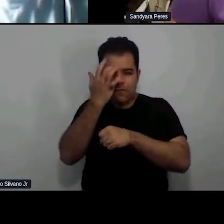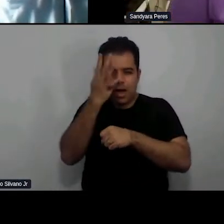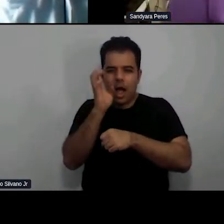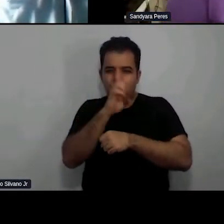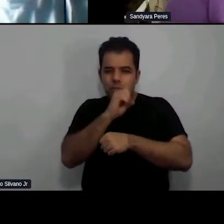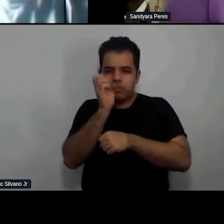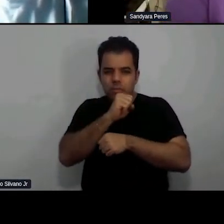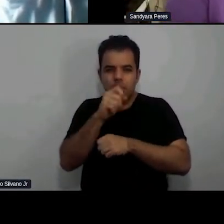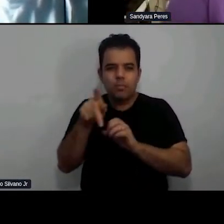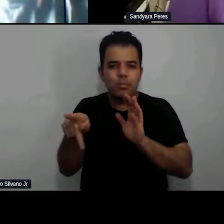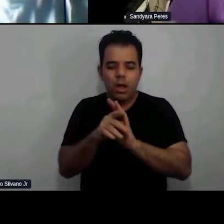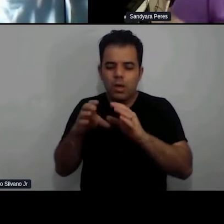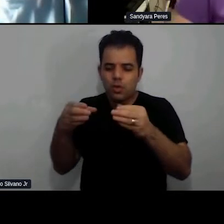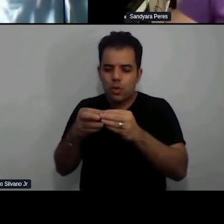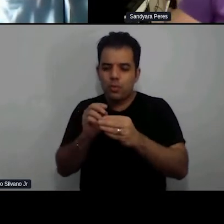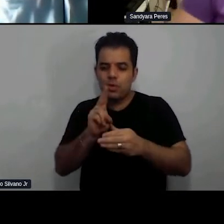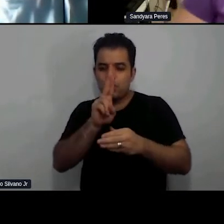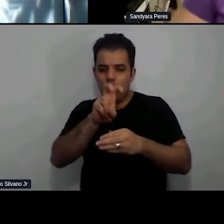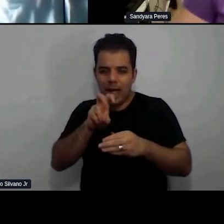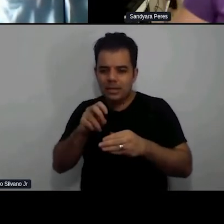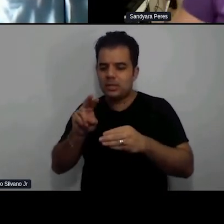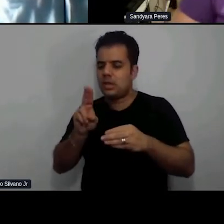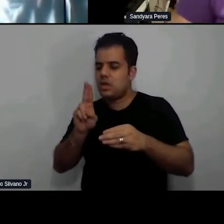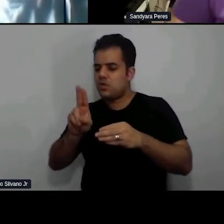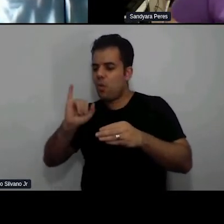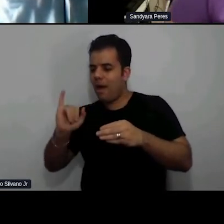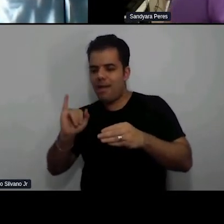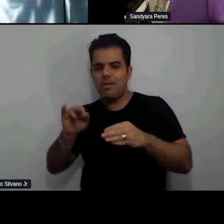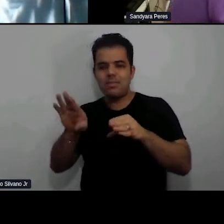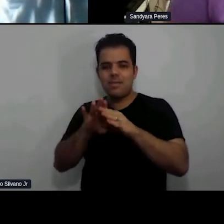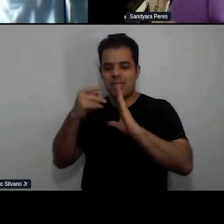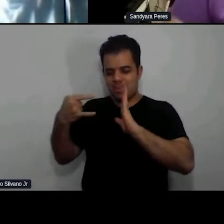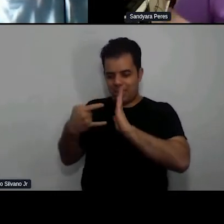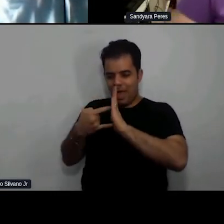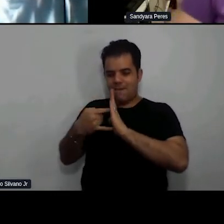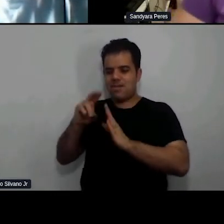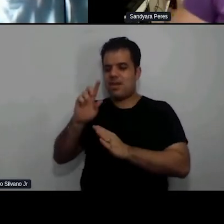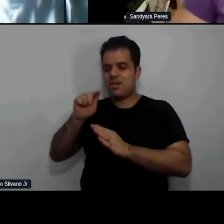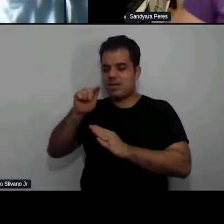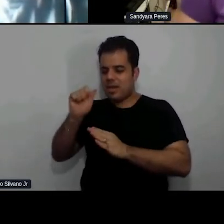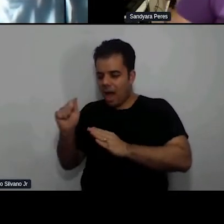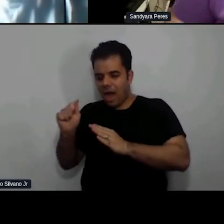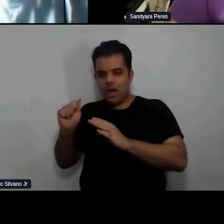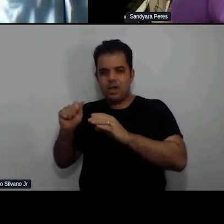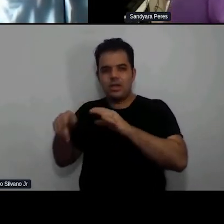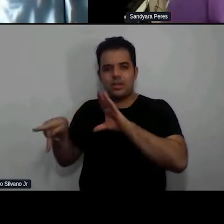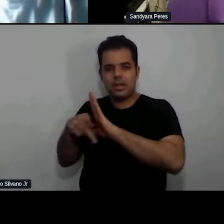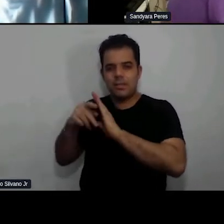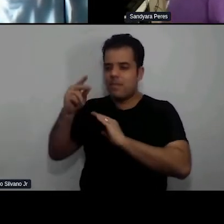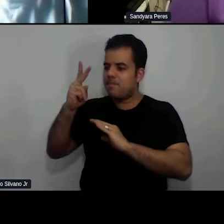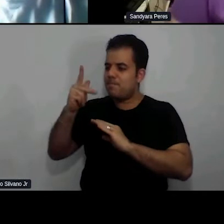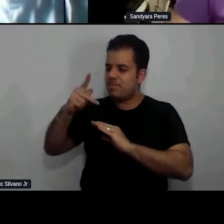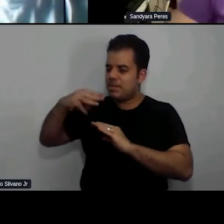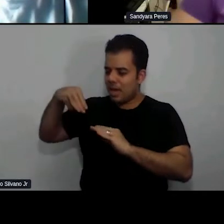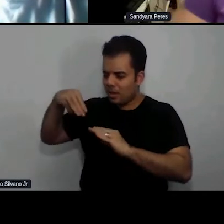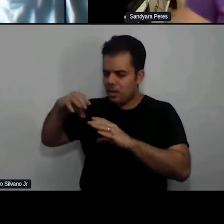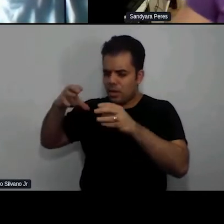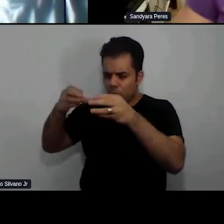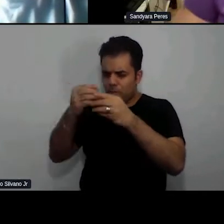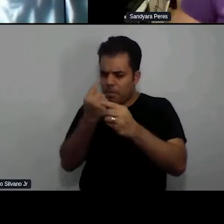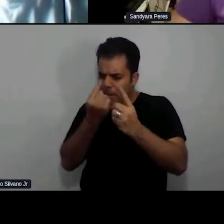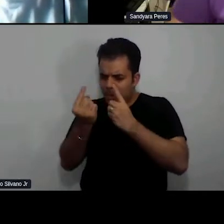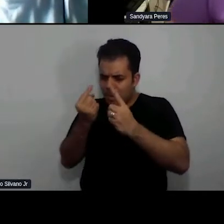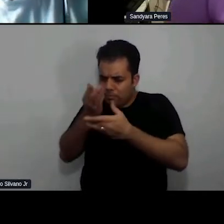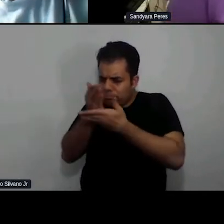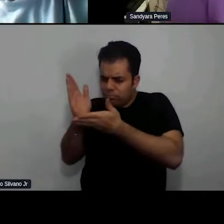time composto por um UX, um UI, um dev, um QA, um PM, que essas pessoas, então, se